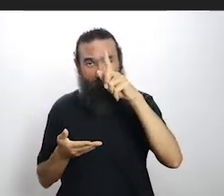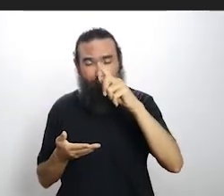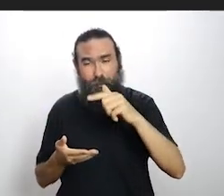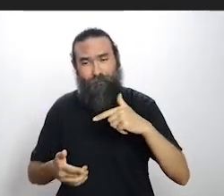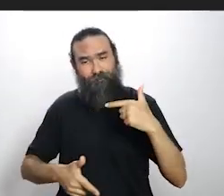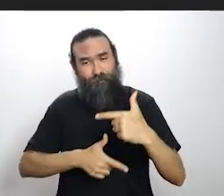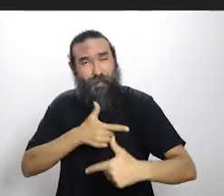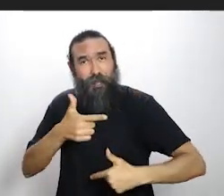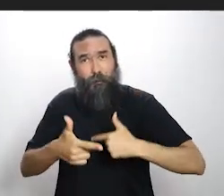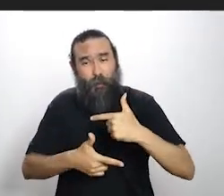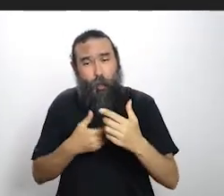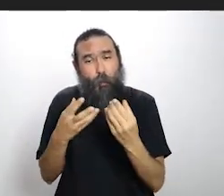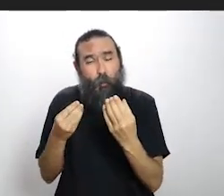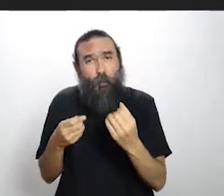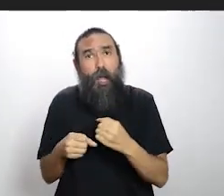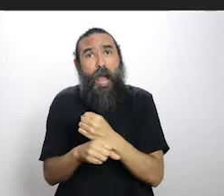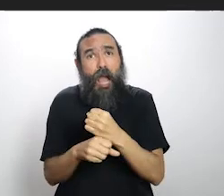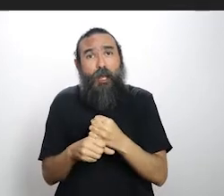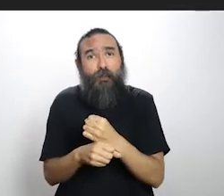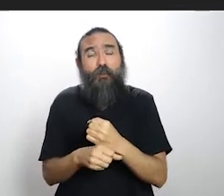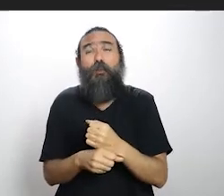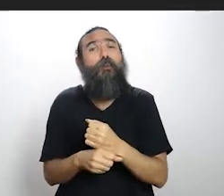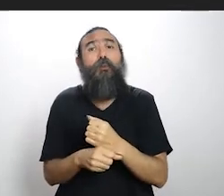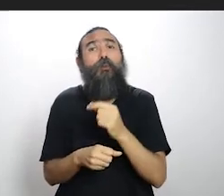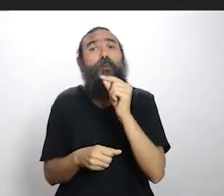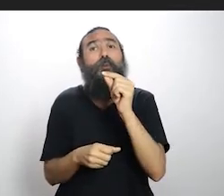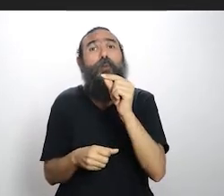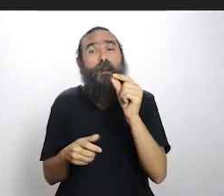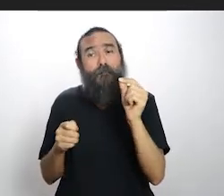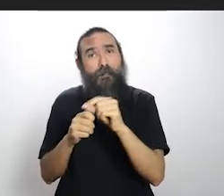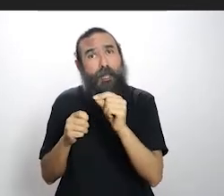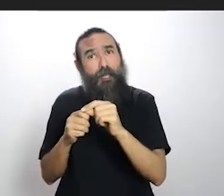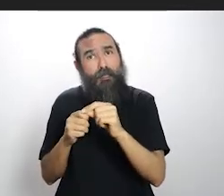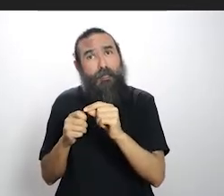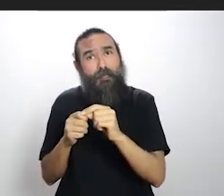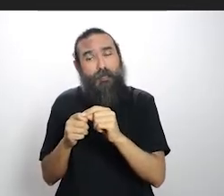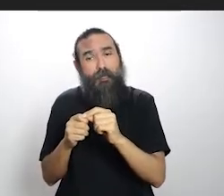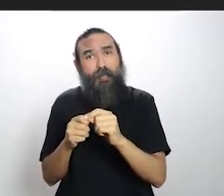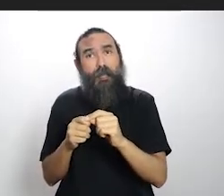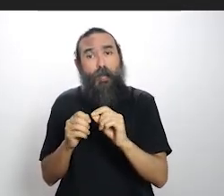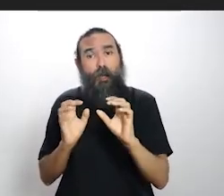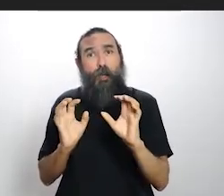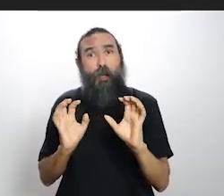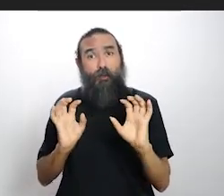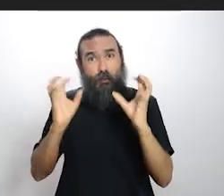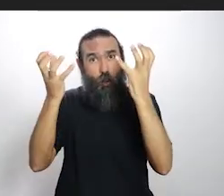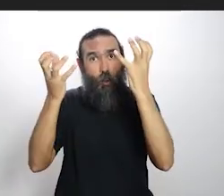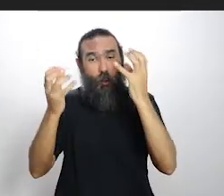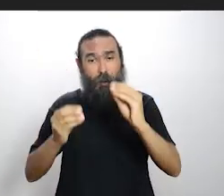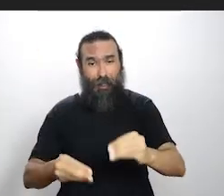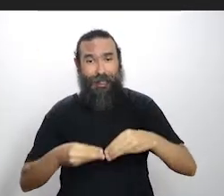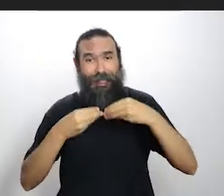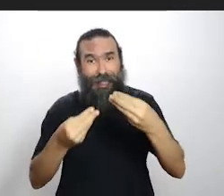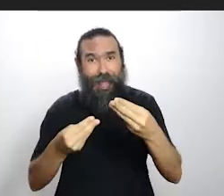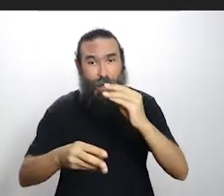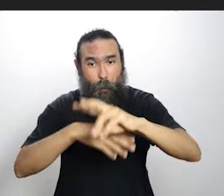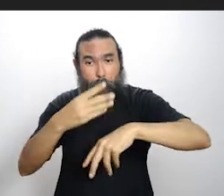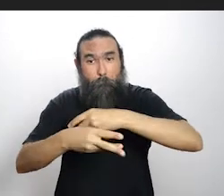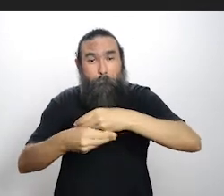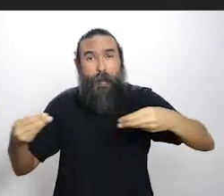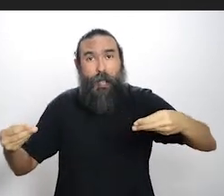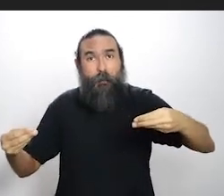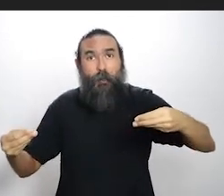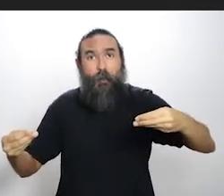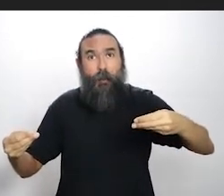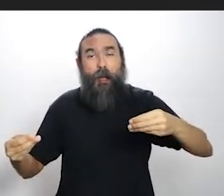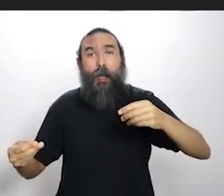premiar iniciativas de fomento da Lei 10.639, da Lei da História do Povo Africano no Brasil. E a gente